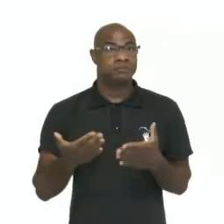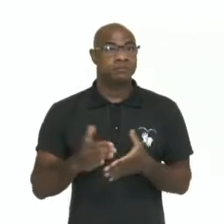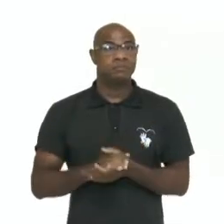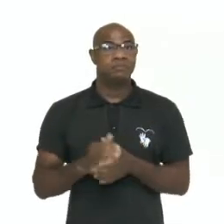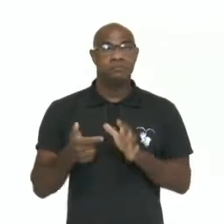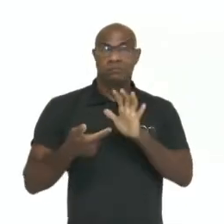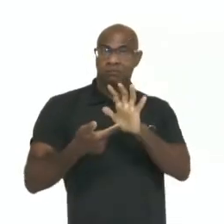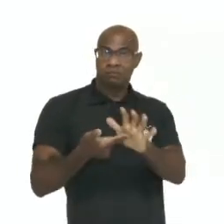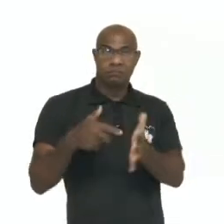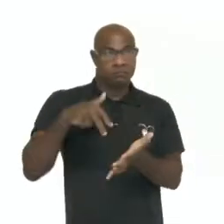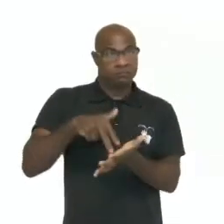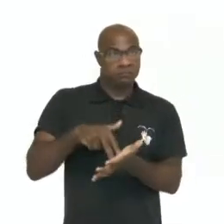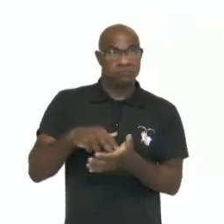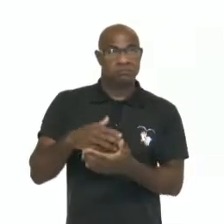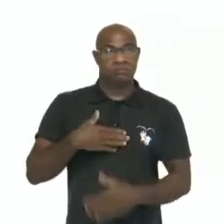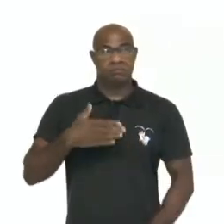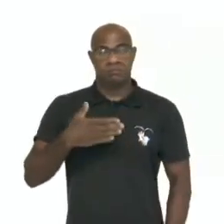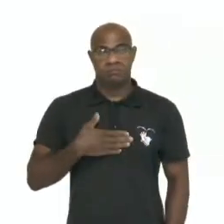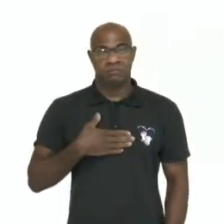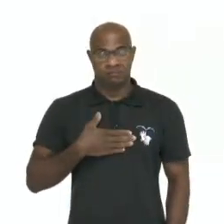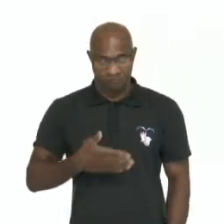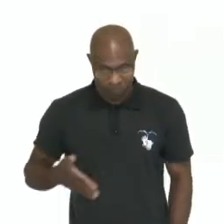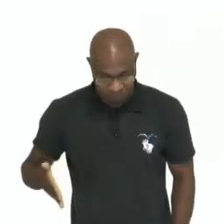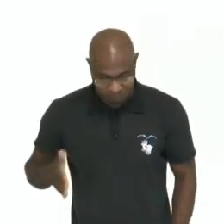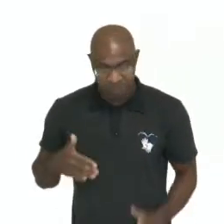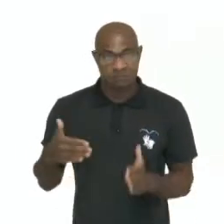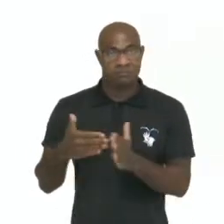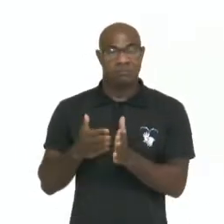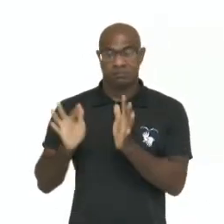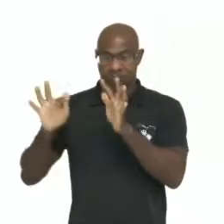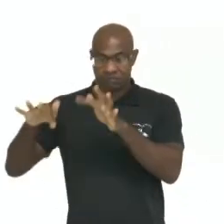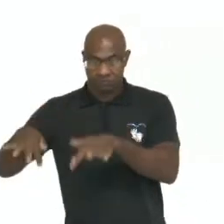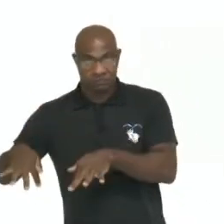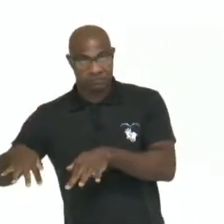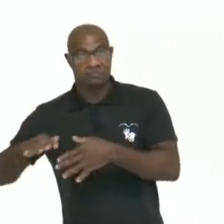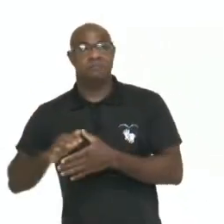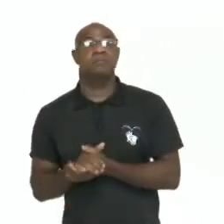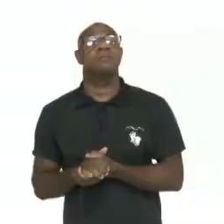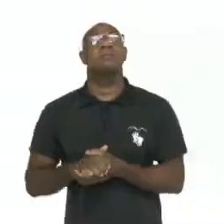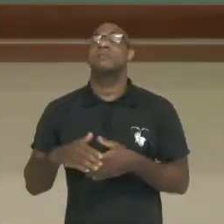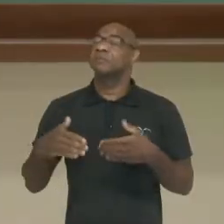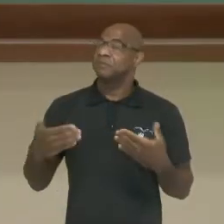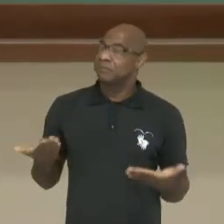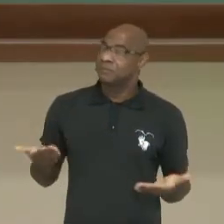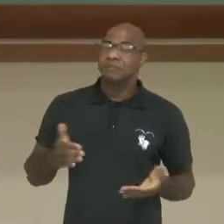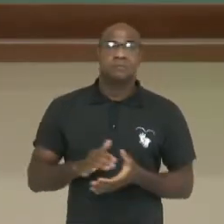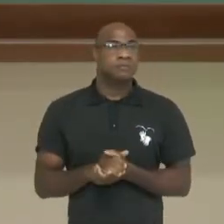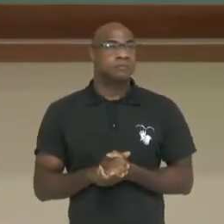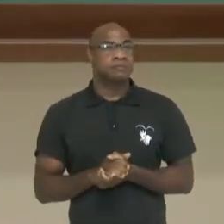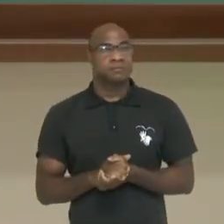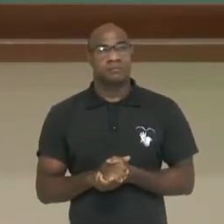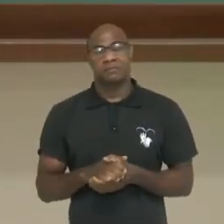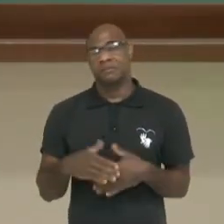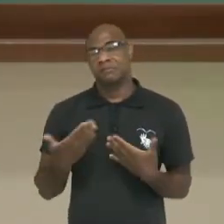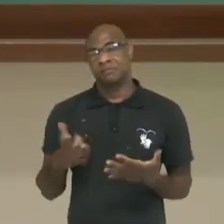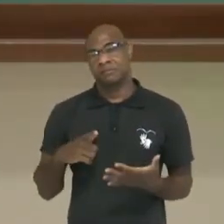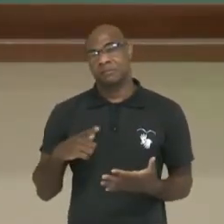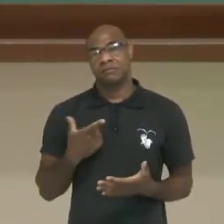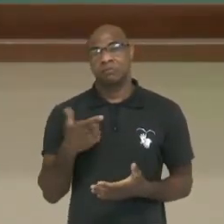avaliada desde a saudação inicial até a saudação final. Então, Como em